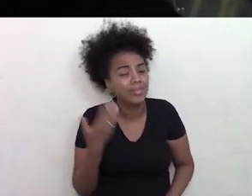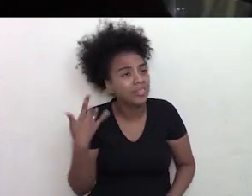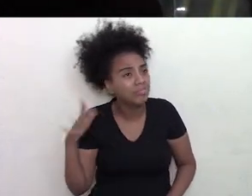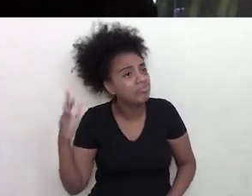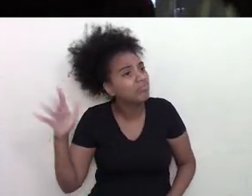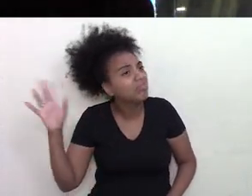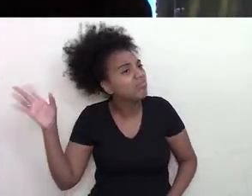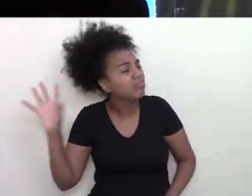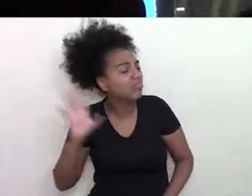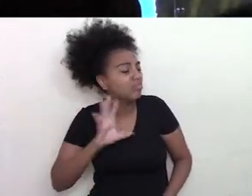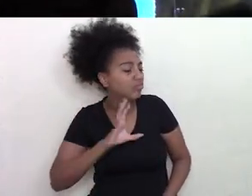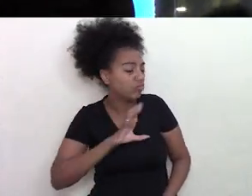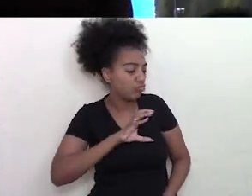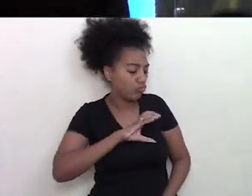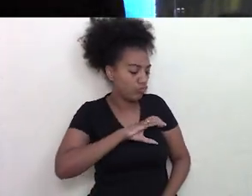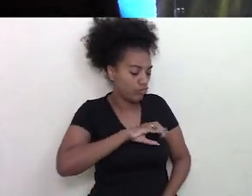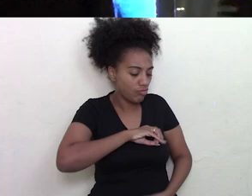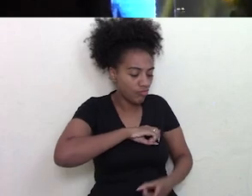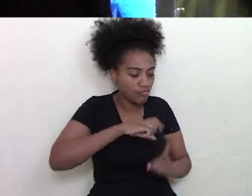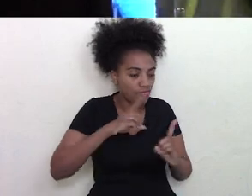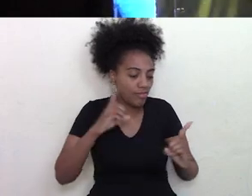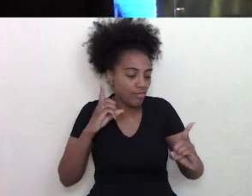E deixa que o amor,